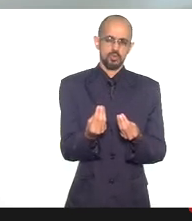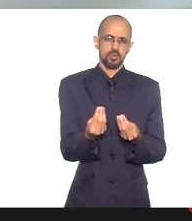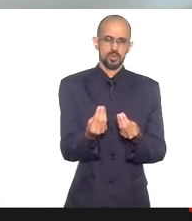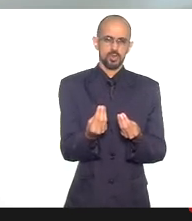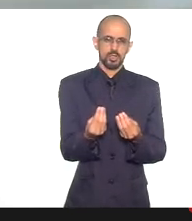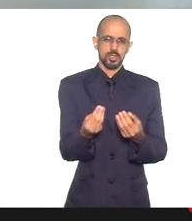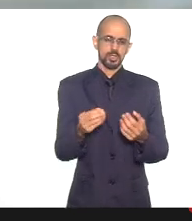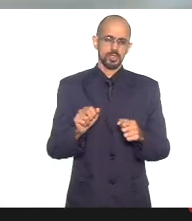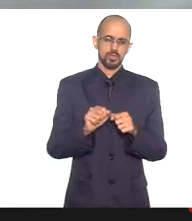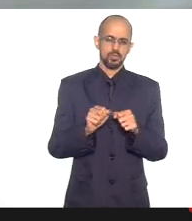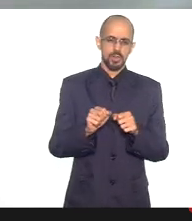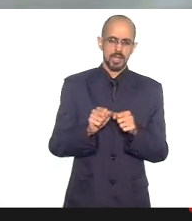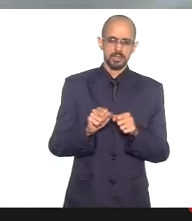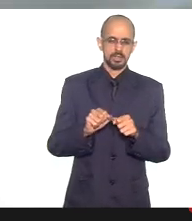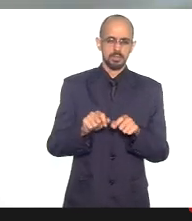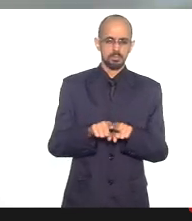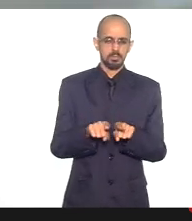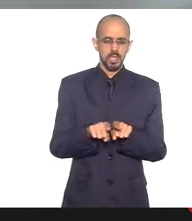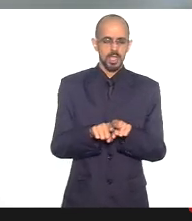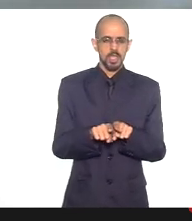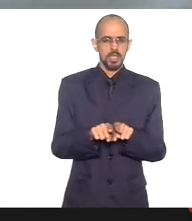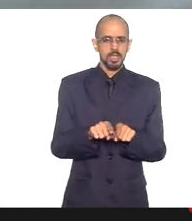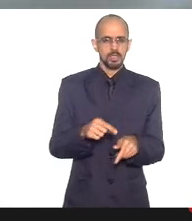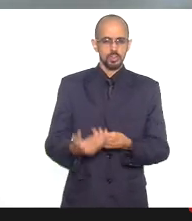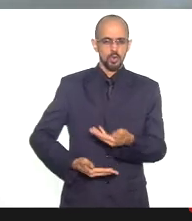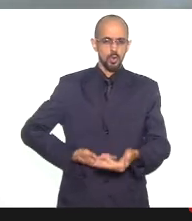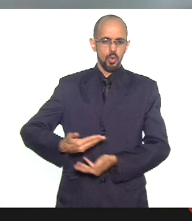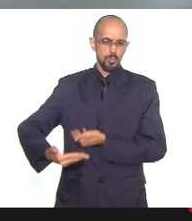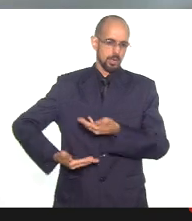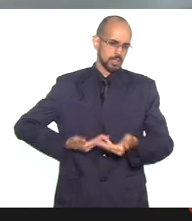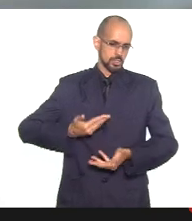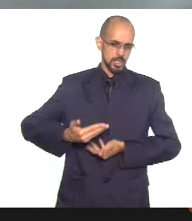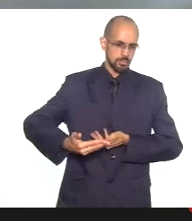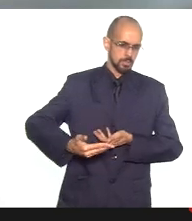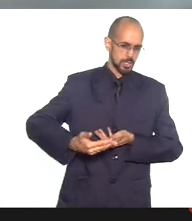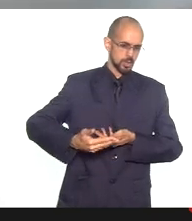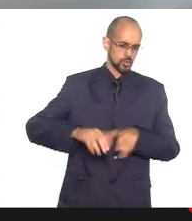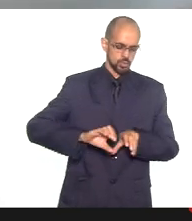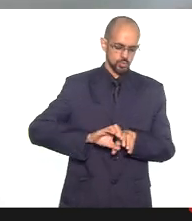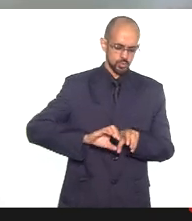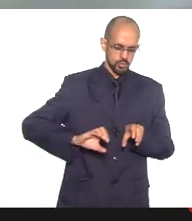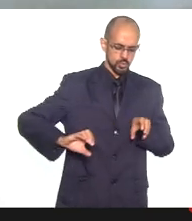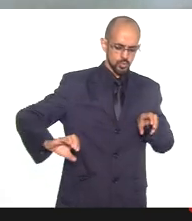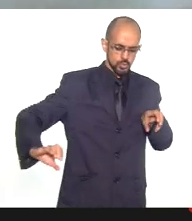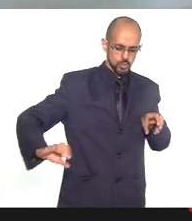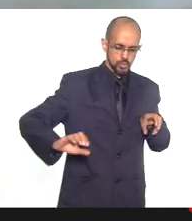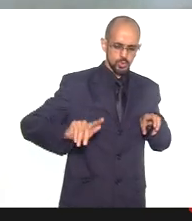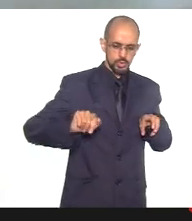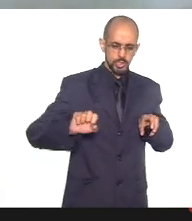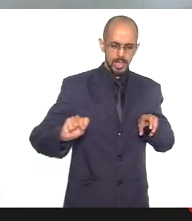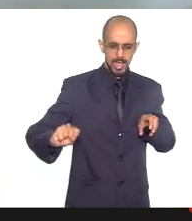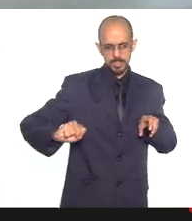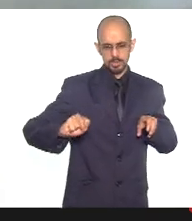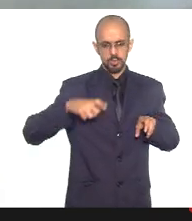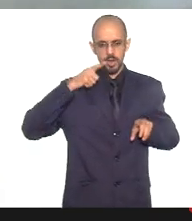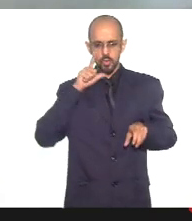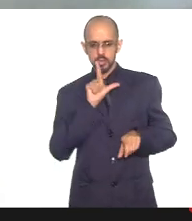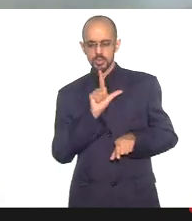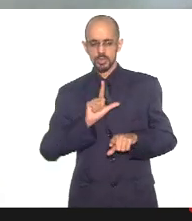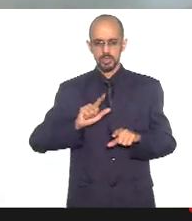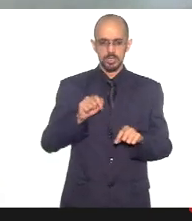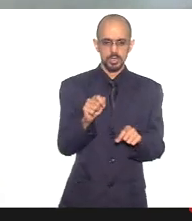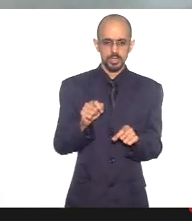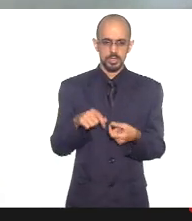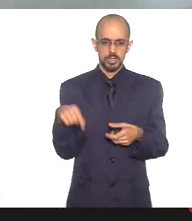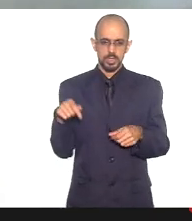esse compartilhamento dos dutos de gás para que esse gás chegue em